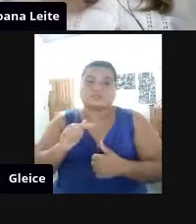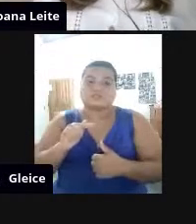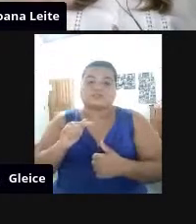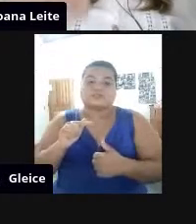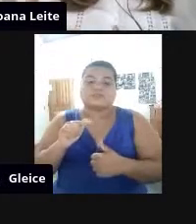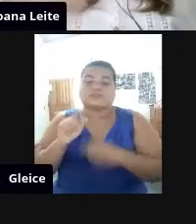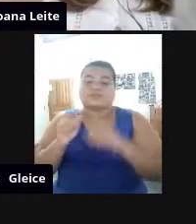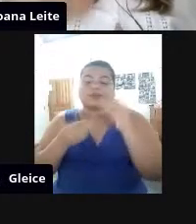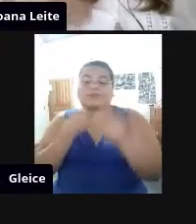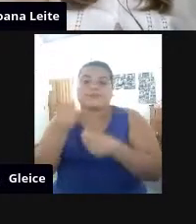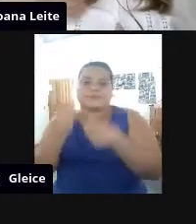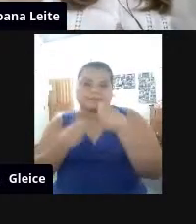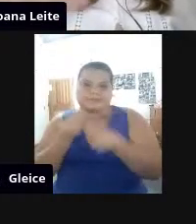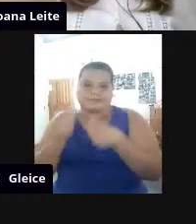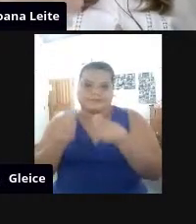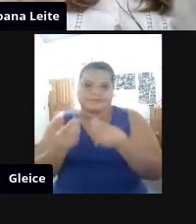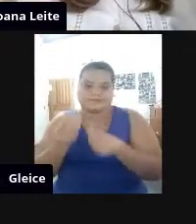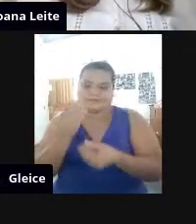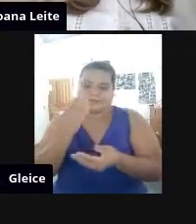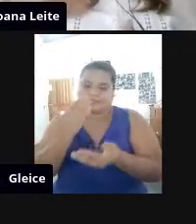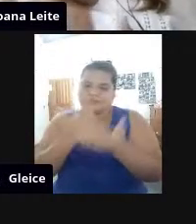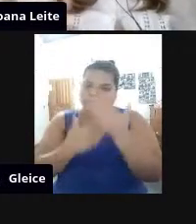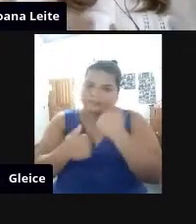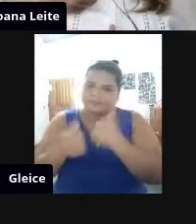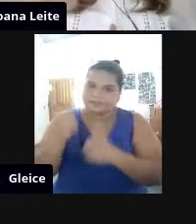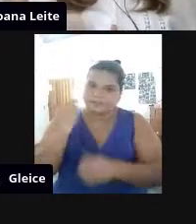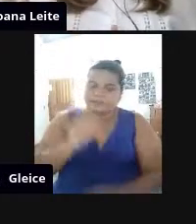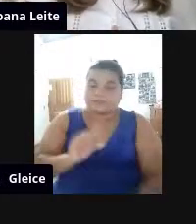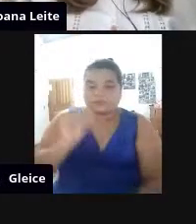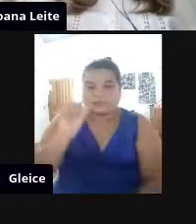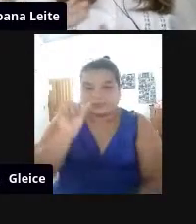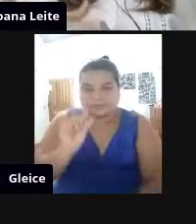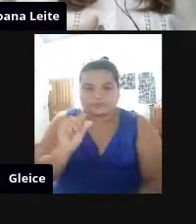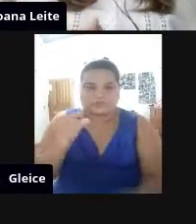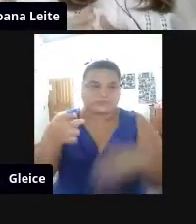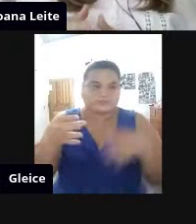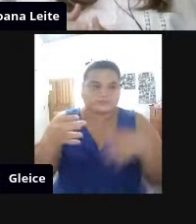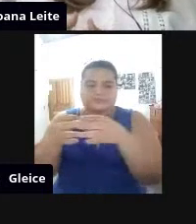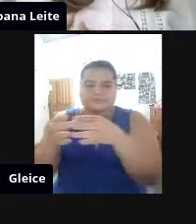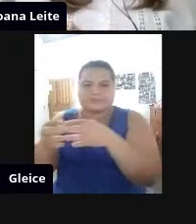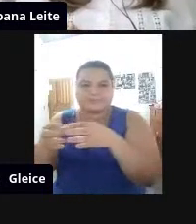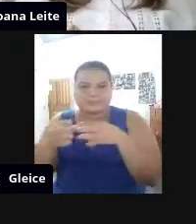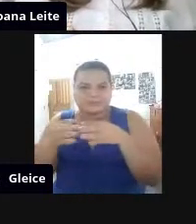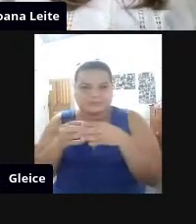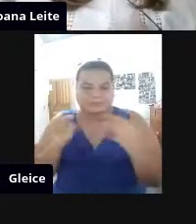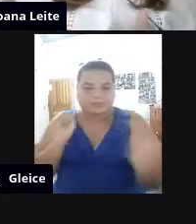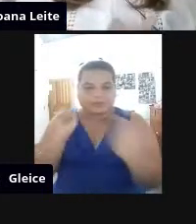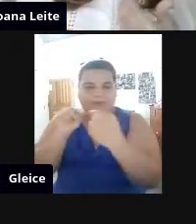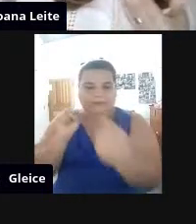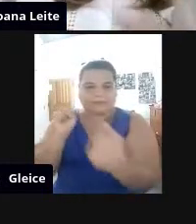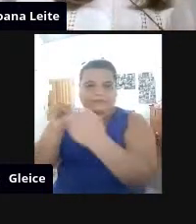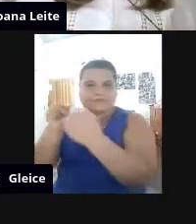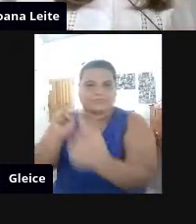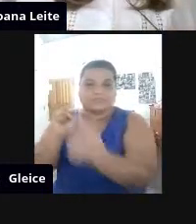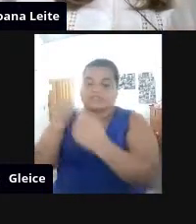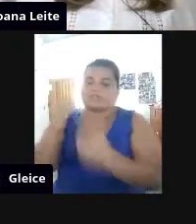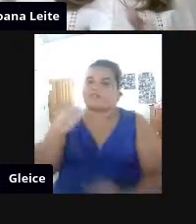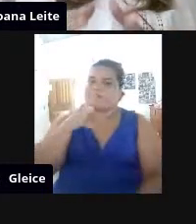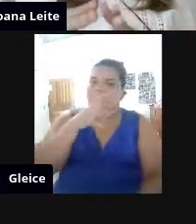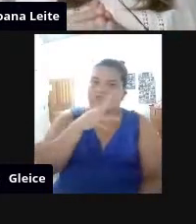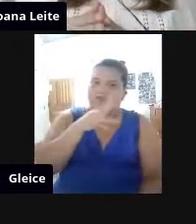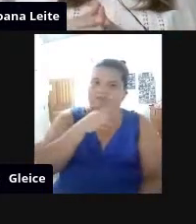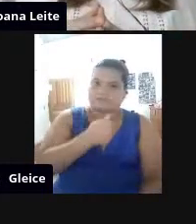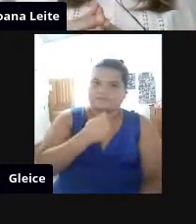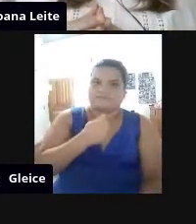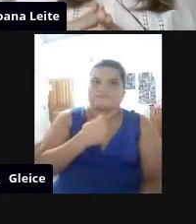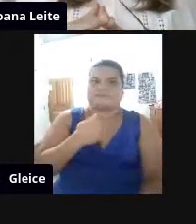forma individual, né? A gente vai voltar por grupo ou por família de alimentos e gradativa. Então, volta um